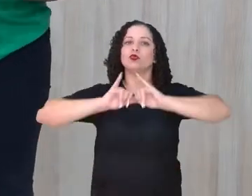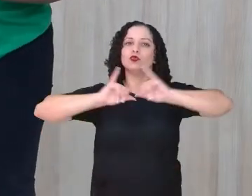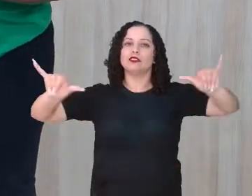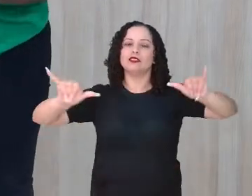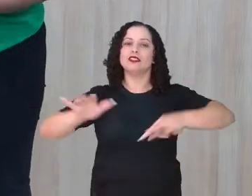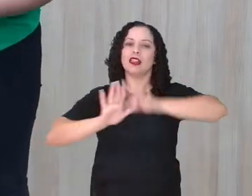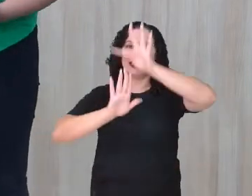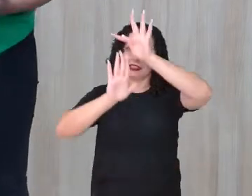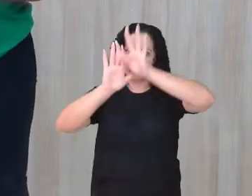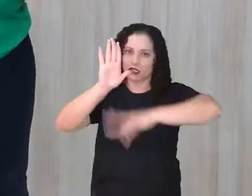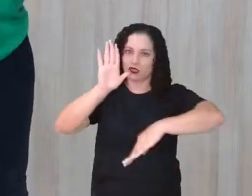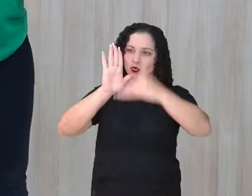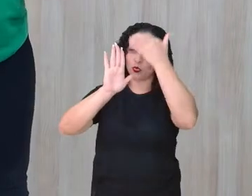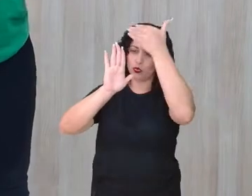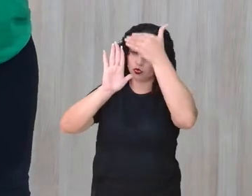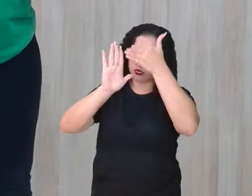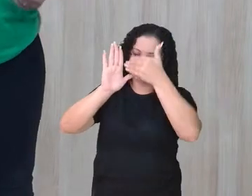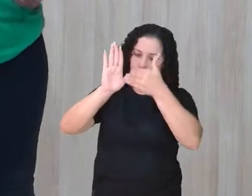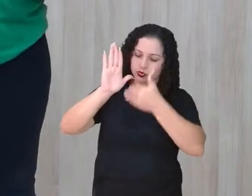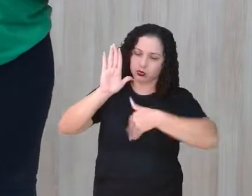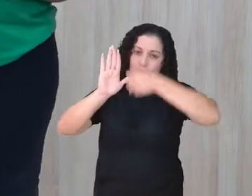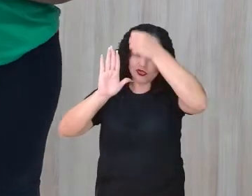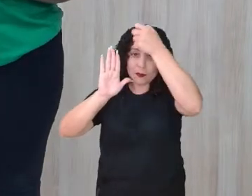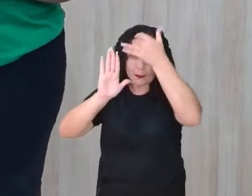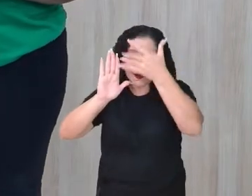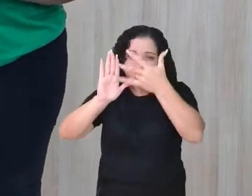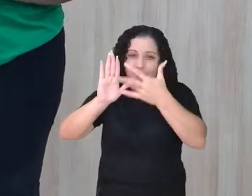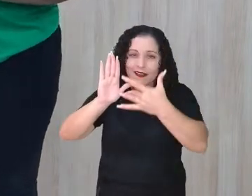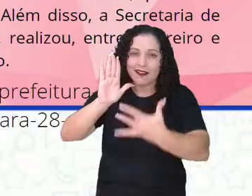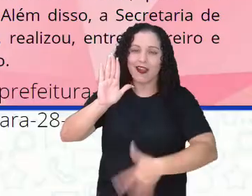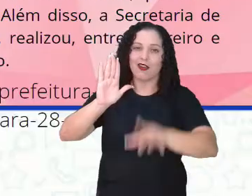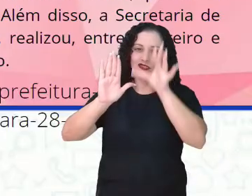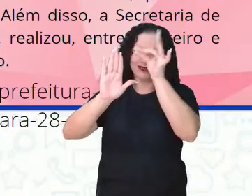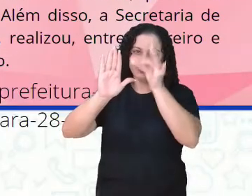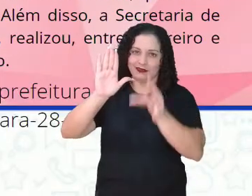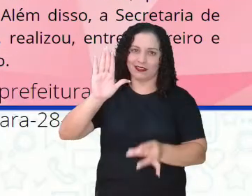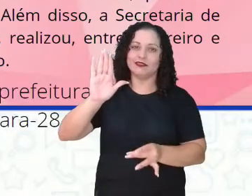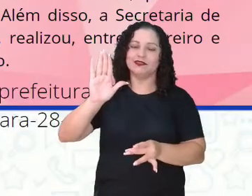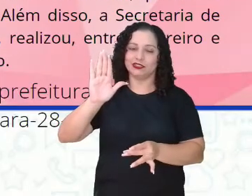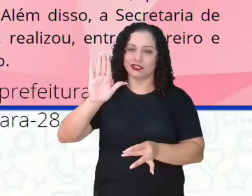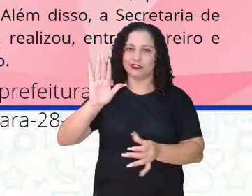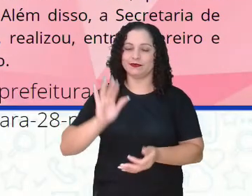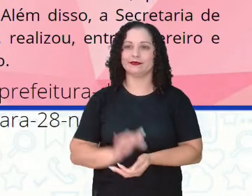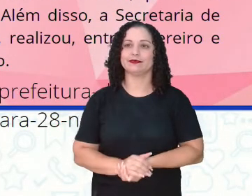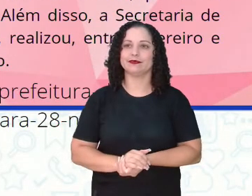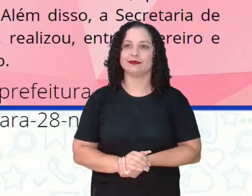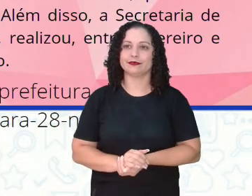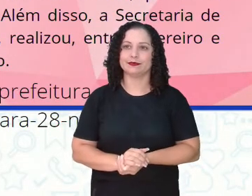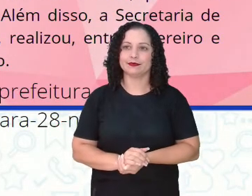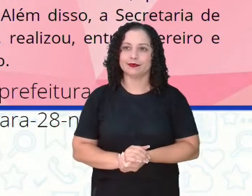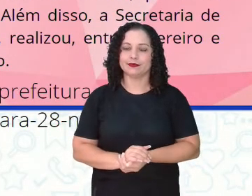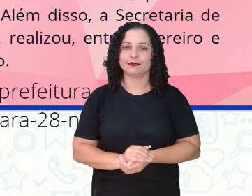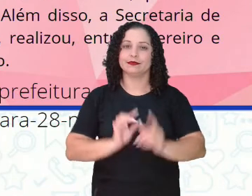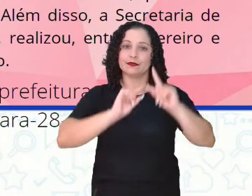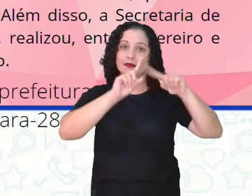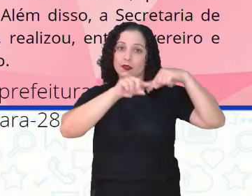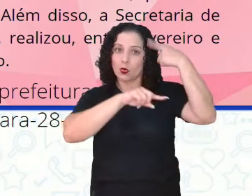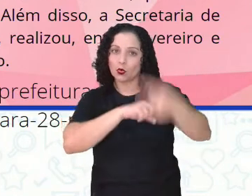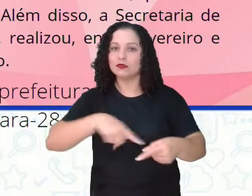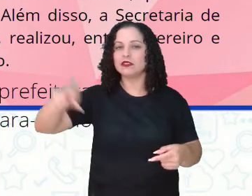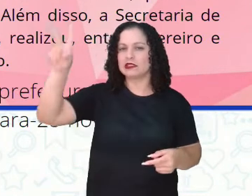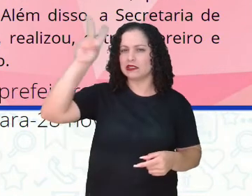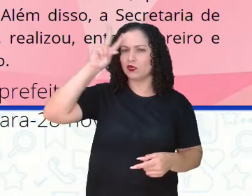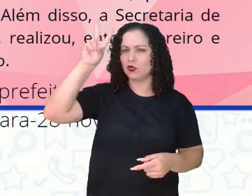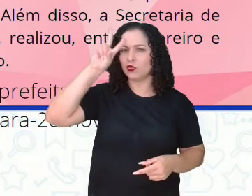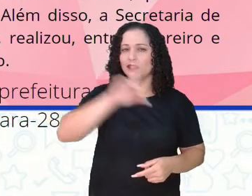algumas informações. E olha aí as informações que a notícia traz, tá? A partir da próxima segunda-feira,